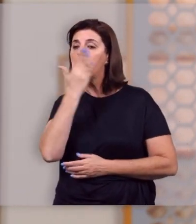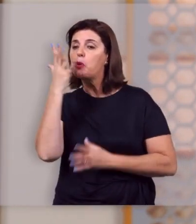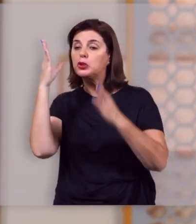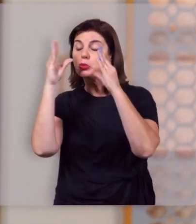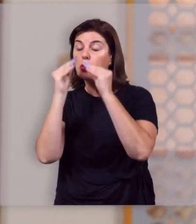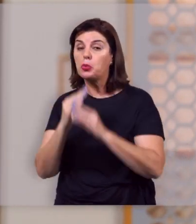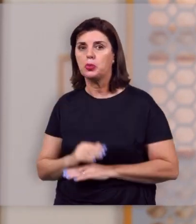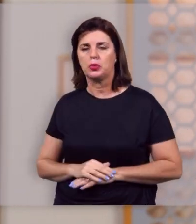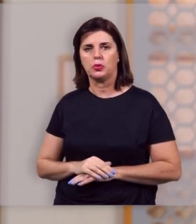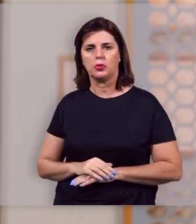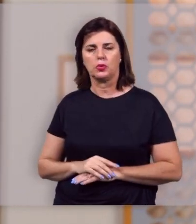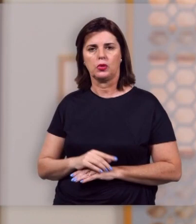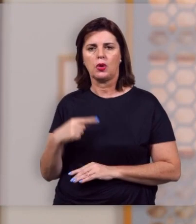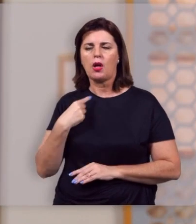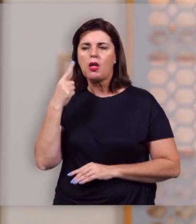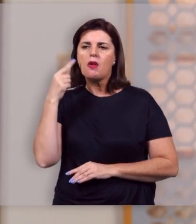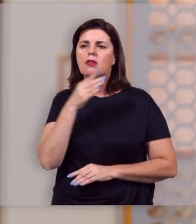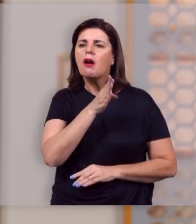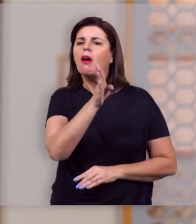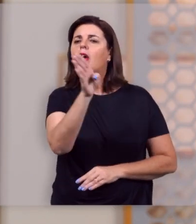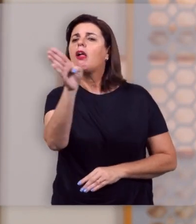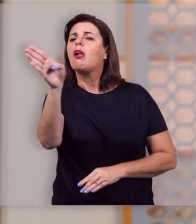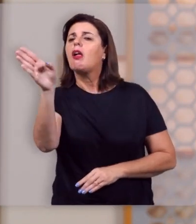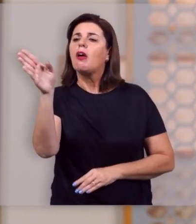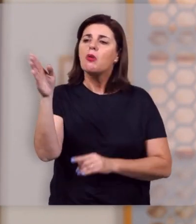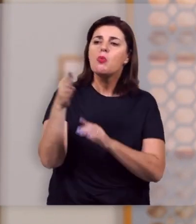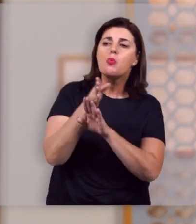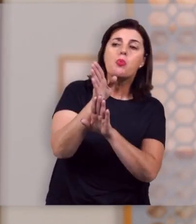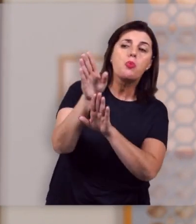escuro. Nós não enxergamos na curva.